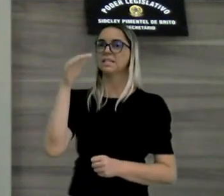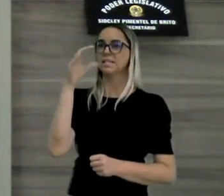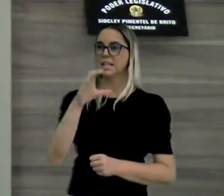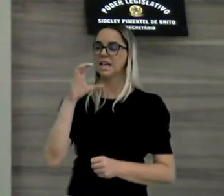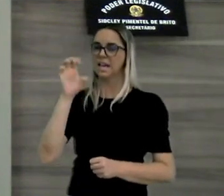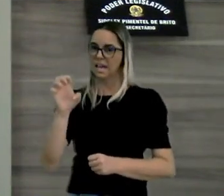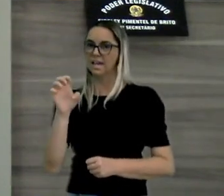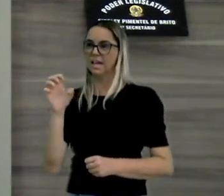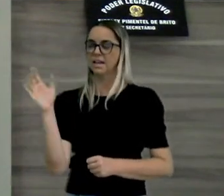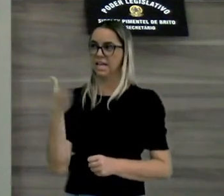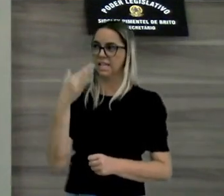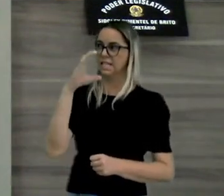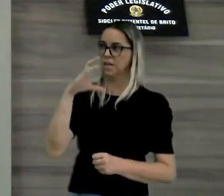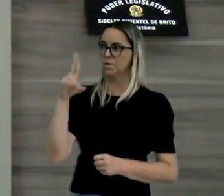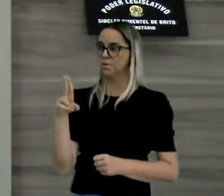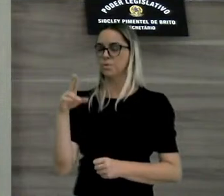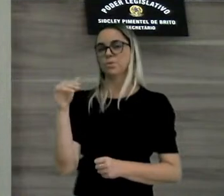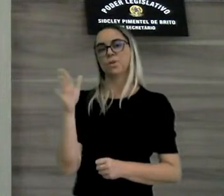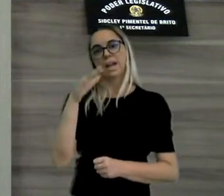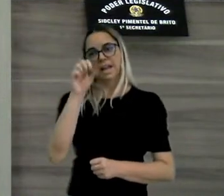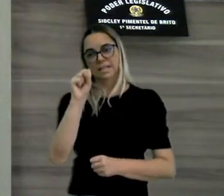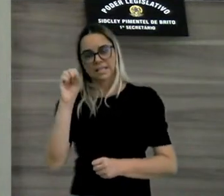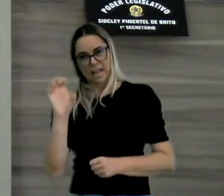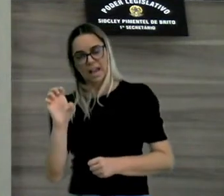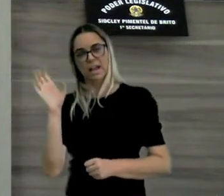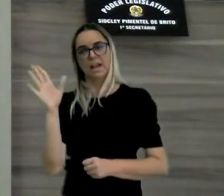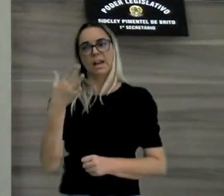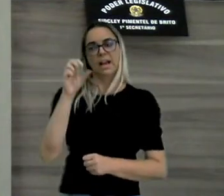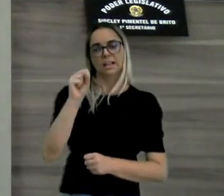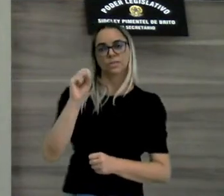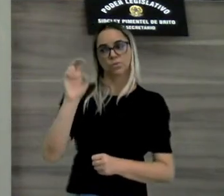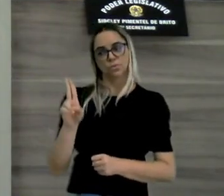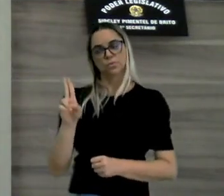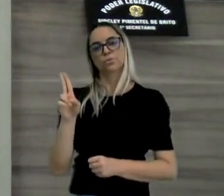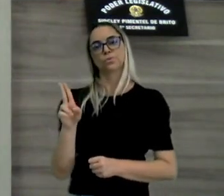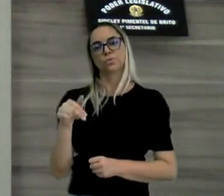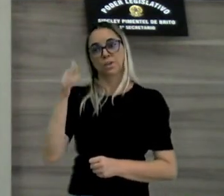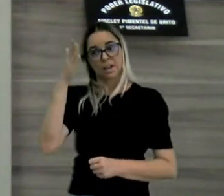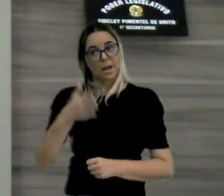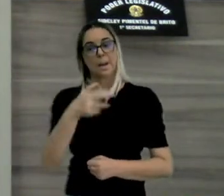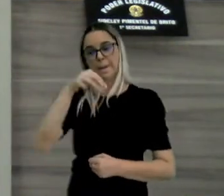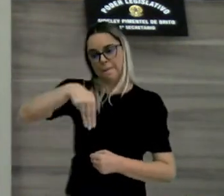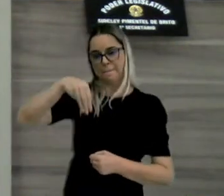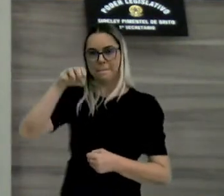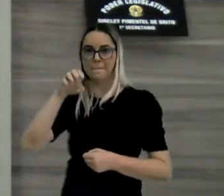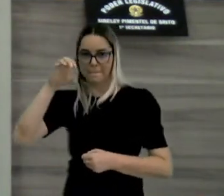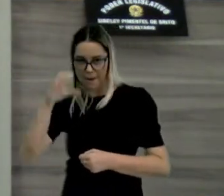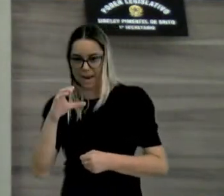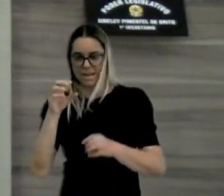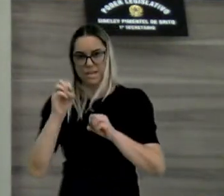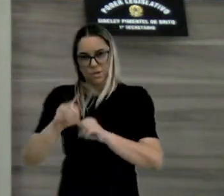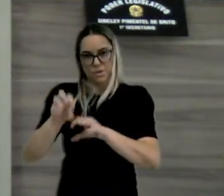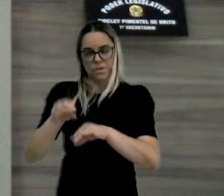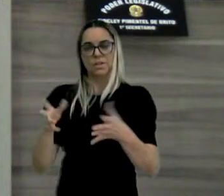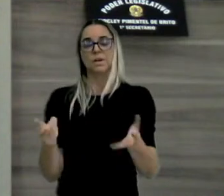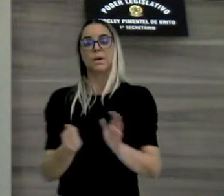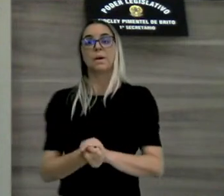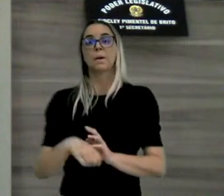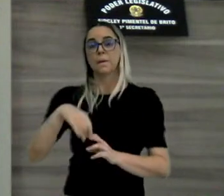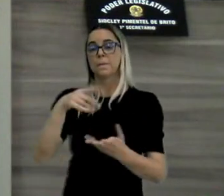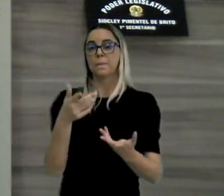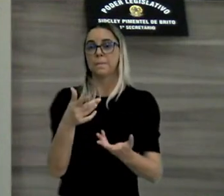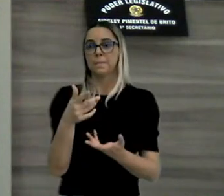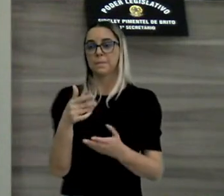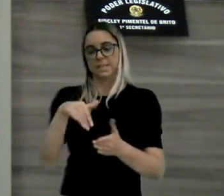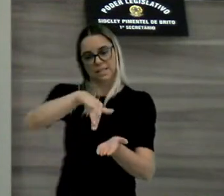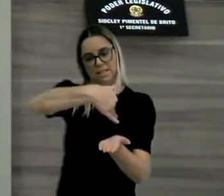cuu seu barsu suu traço MEC de 2 de abril de 2024 da secretaria de educação